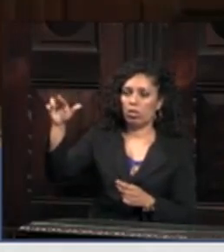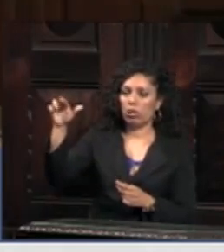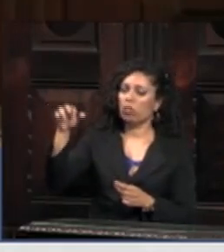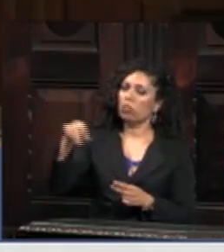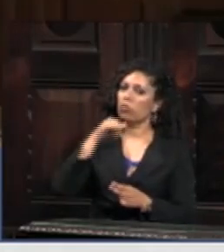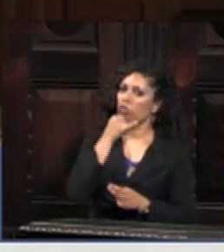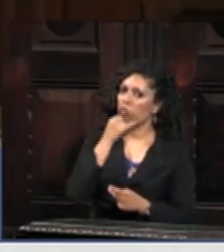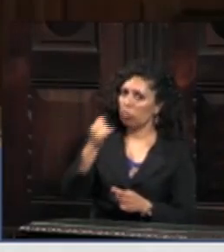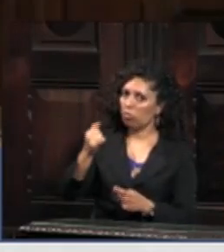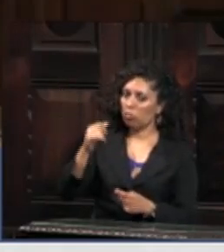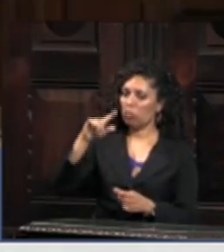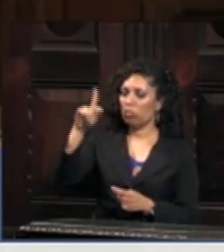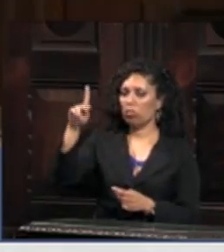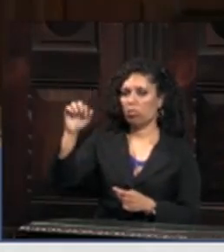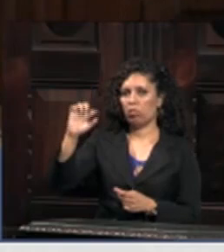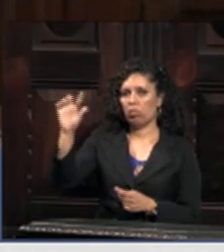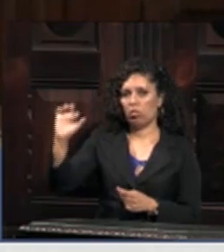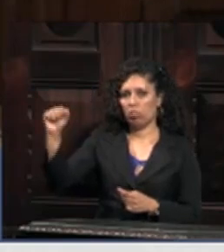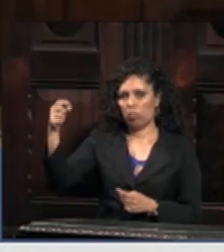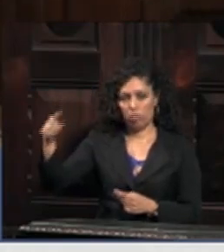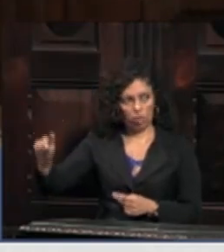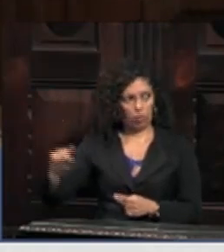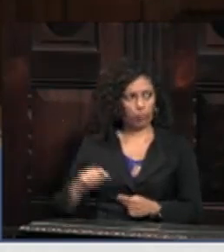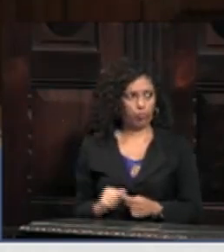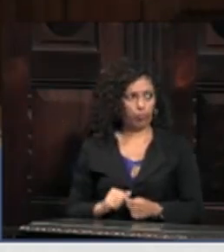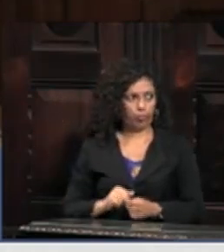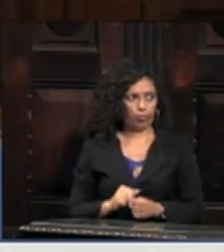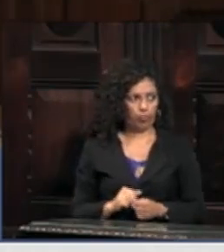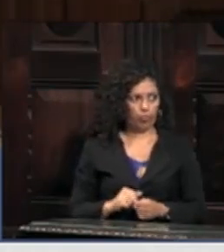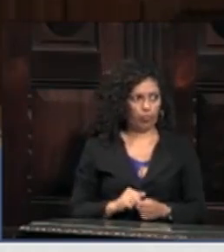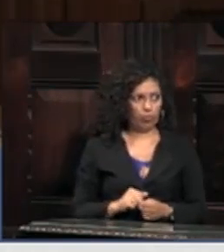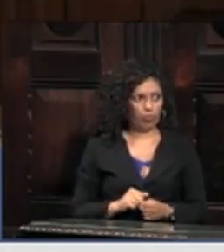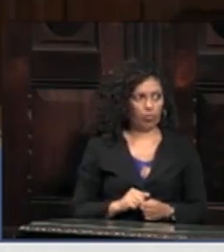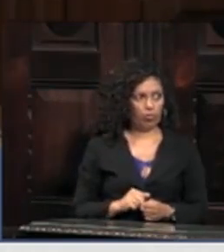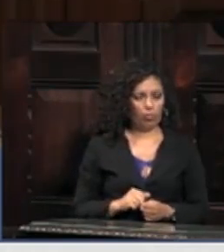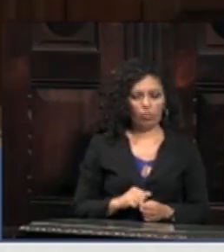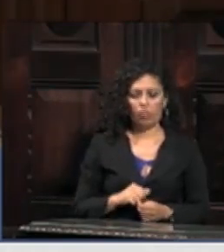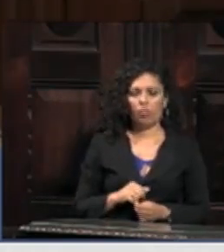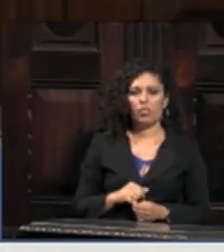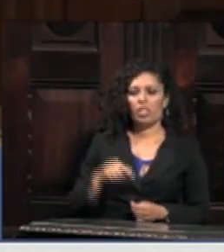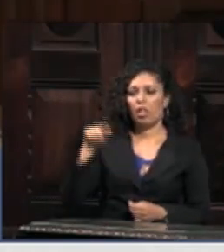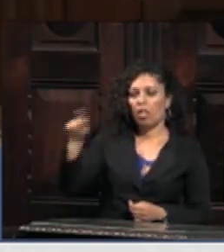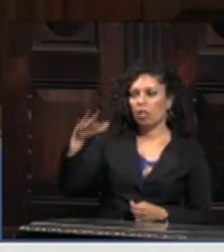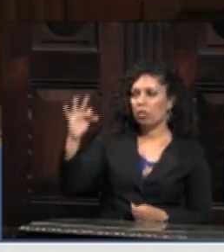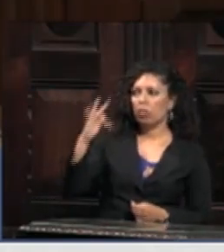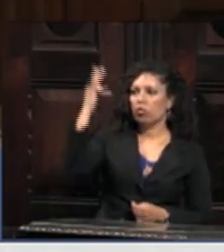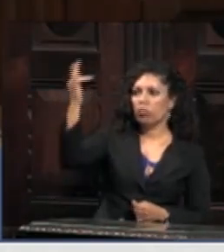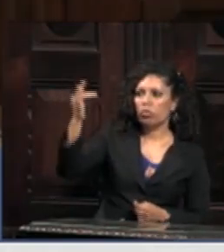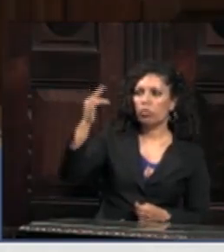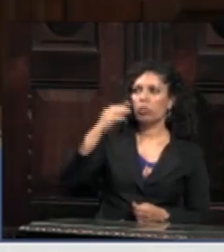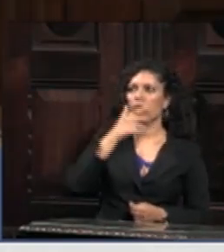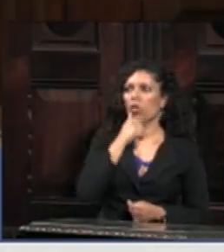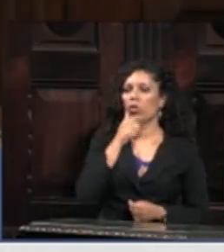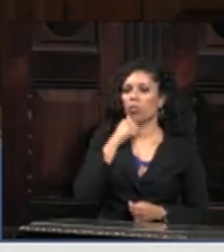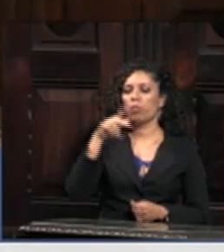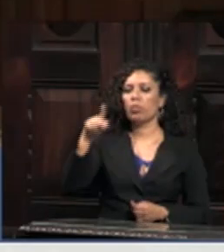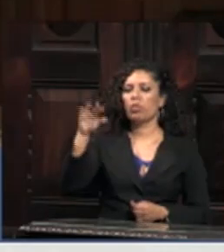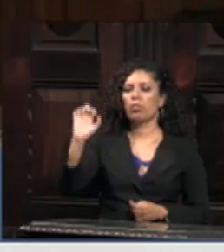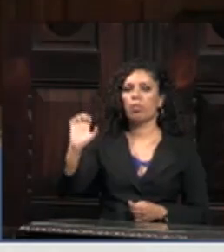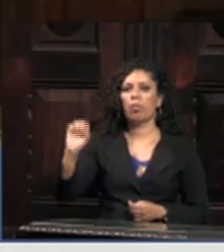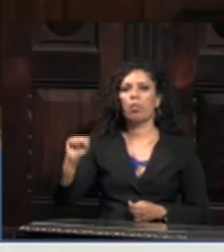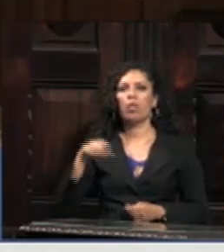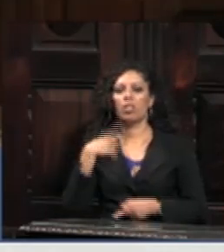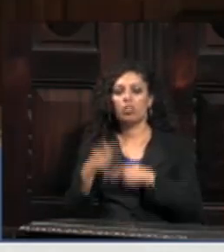ser diferente. A autocrítica que Eduardo Paes faz, ao escolher Conte como vice, me